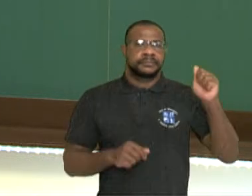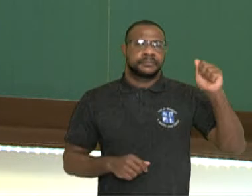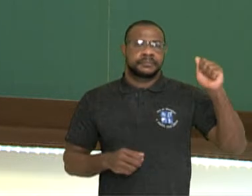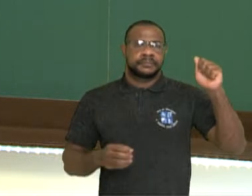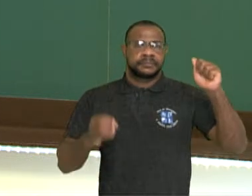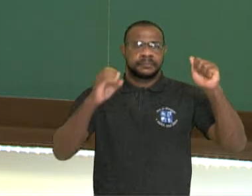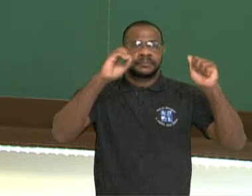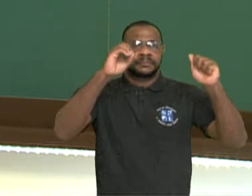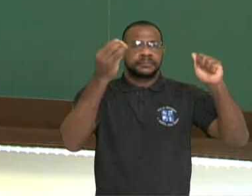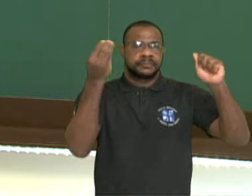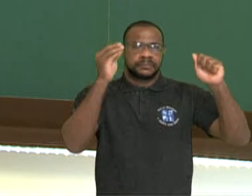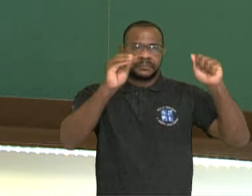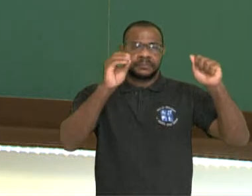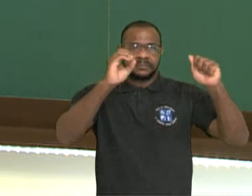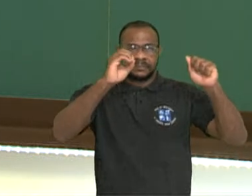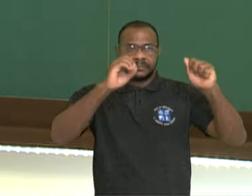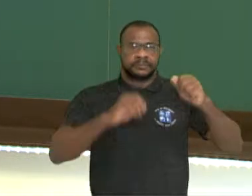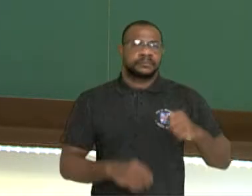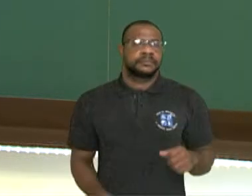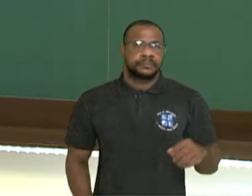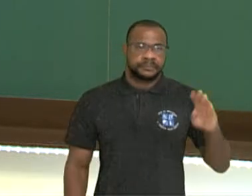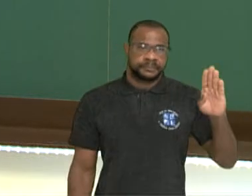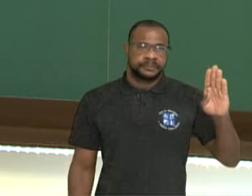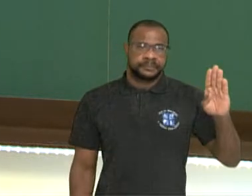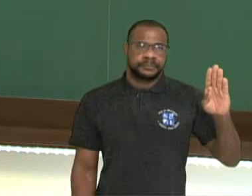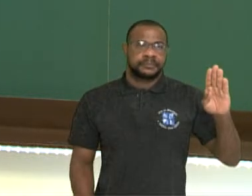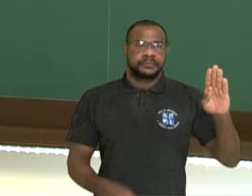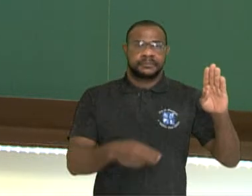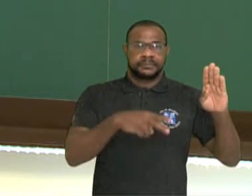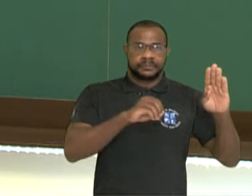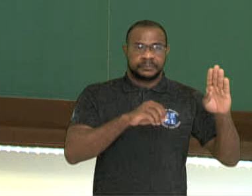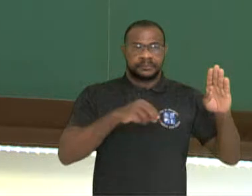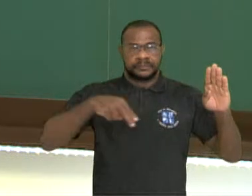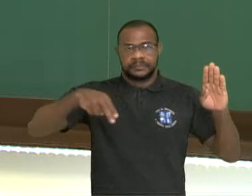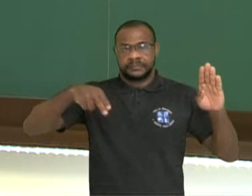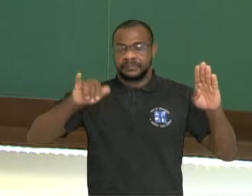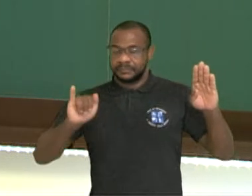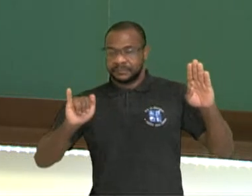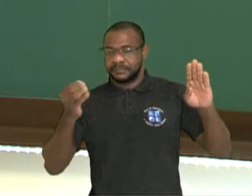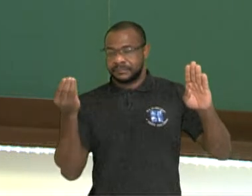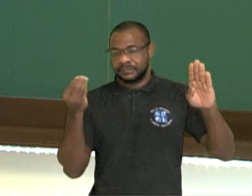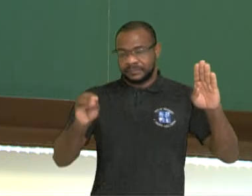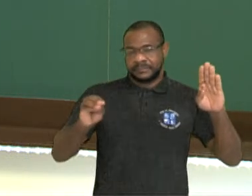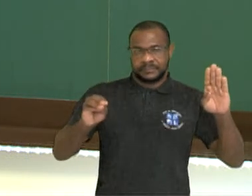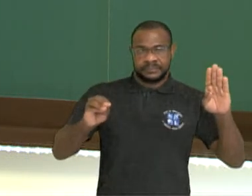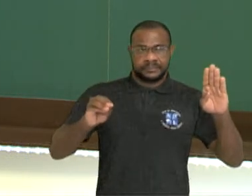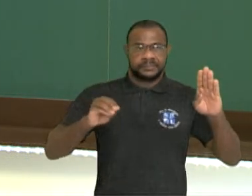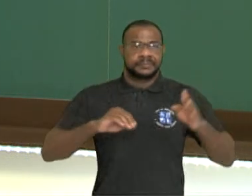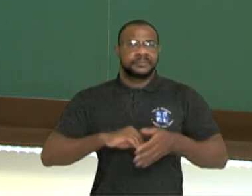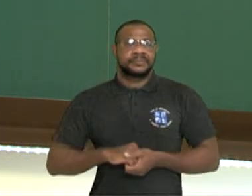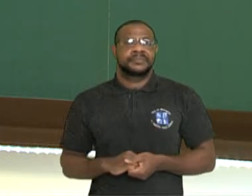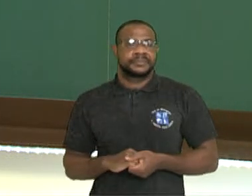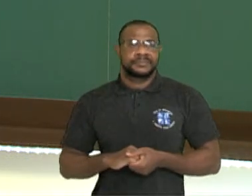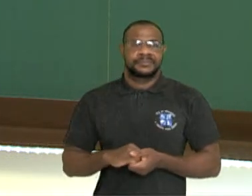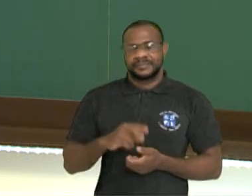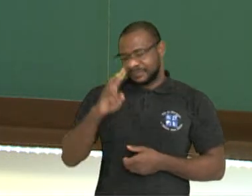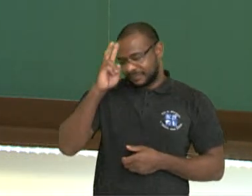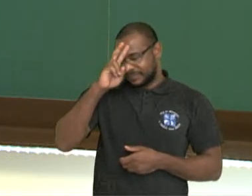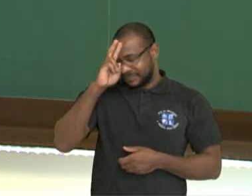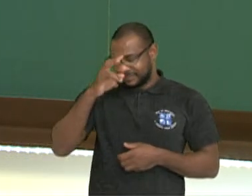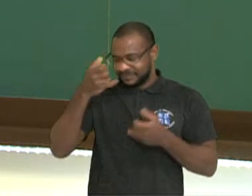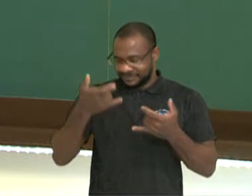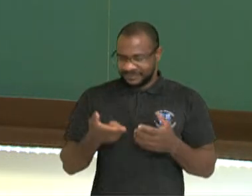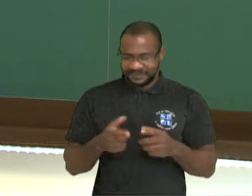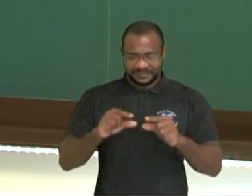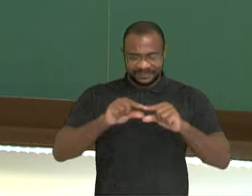podrán usarlo en tu contra. A B. No dudes de tus capacidades. Lembra daquele caso lá da